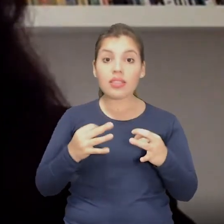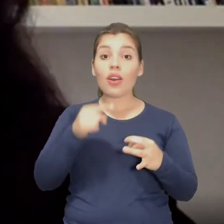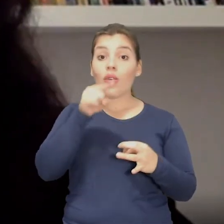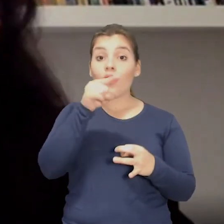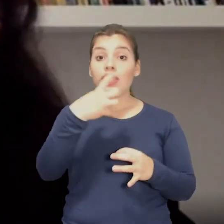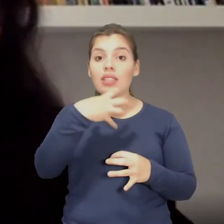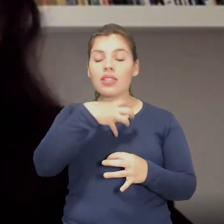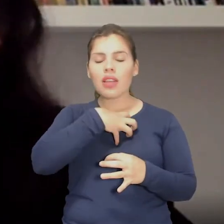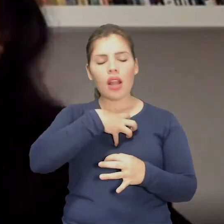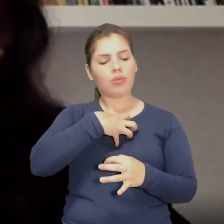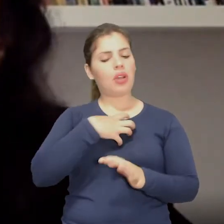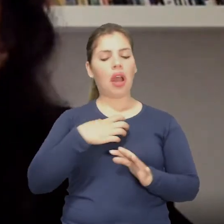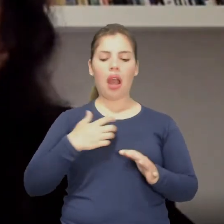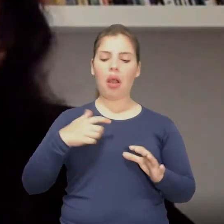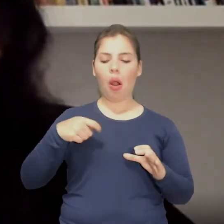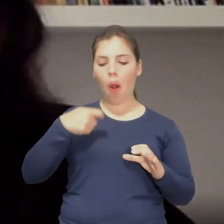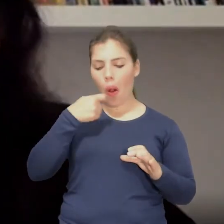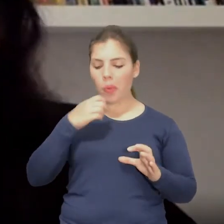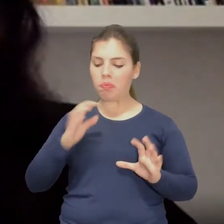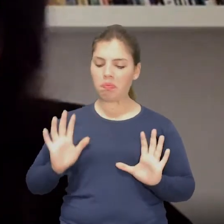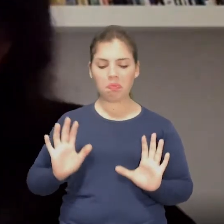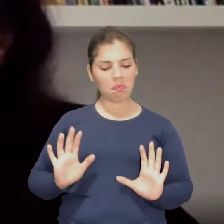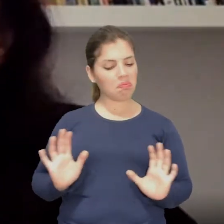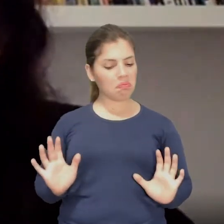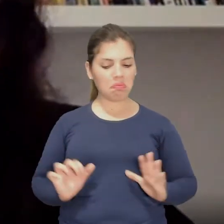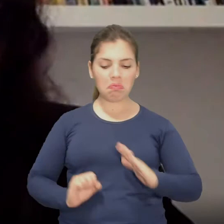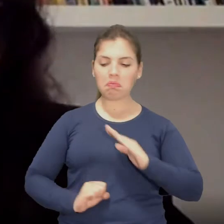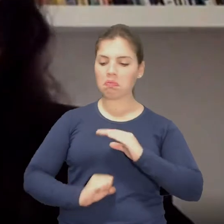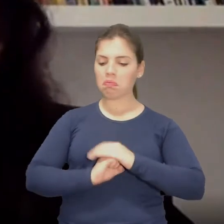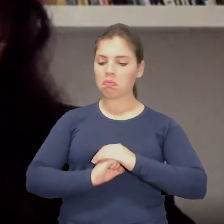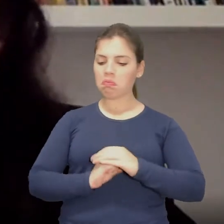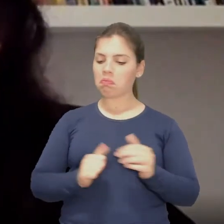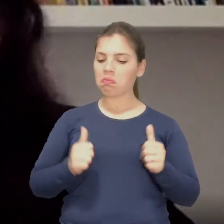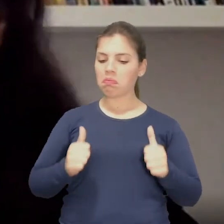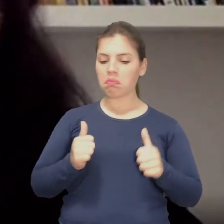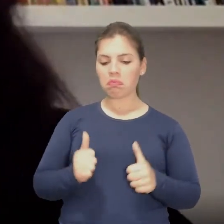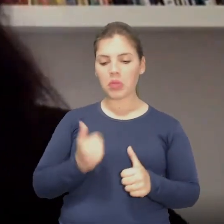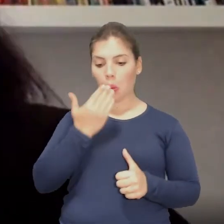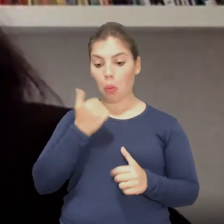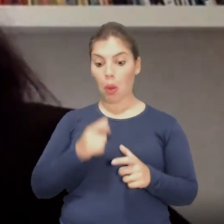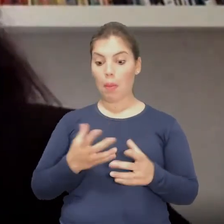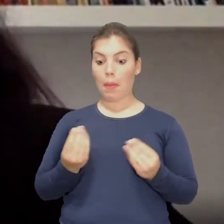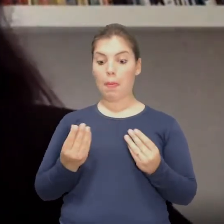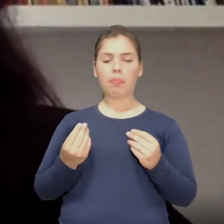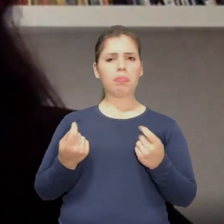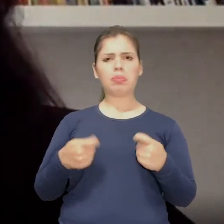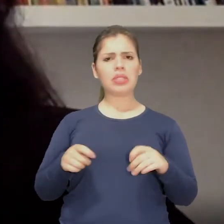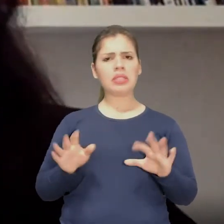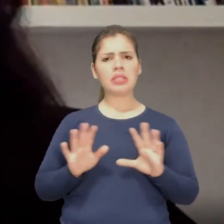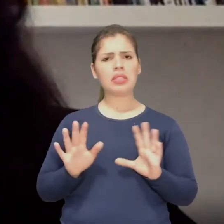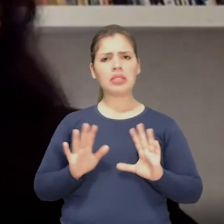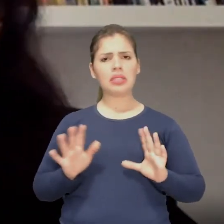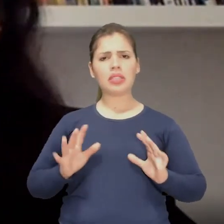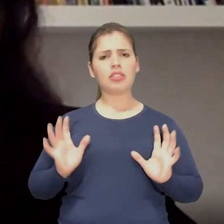comendo, a tendência é que você fique saciado muito mais cedo e com uma quantidade muito menor de comida. Então, naturalmente,